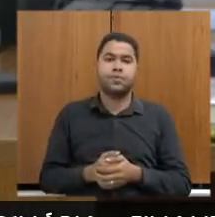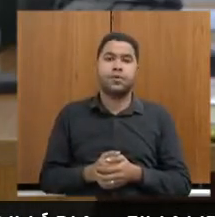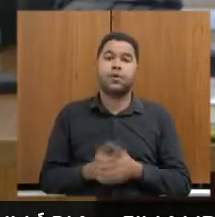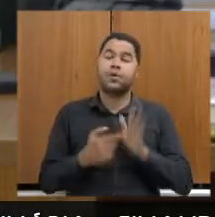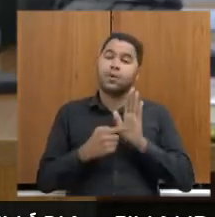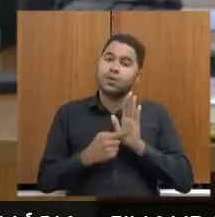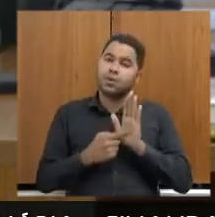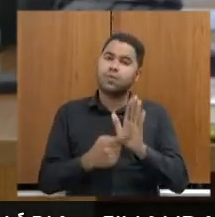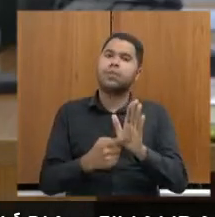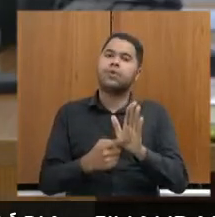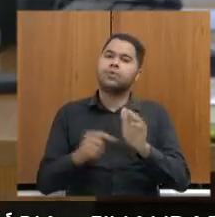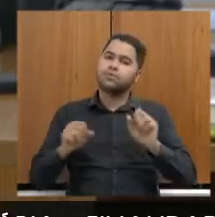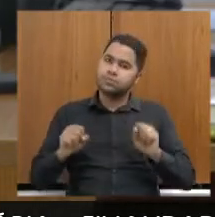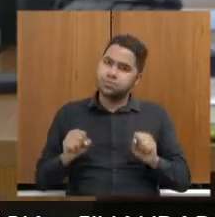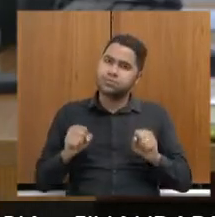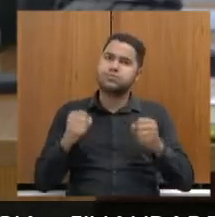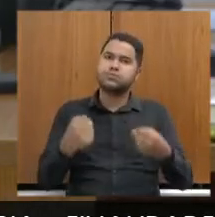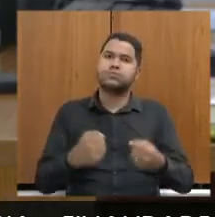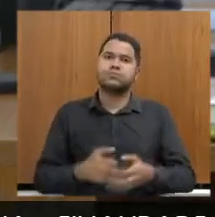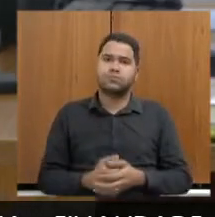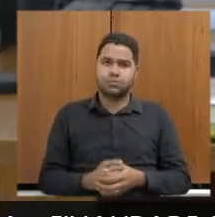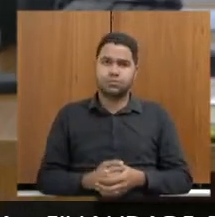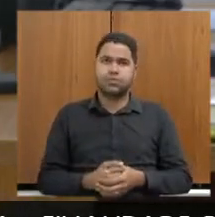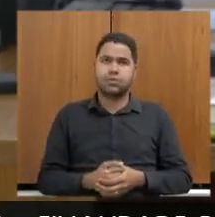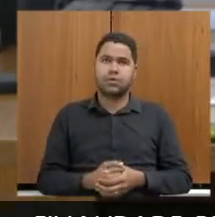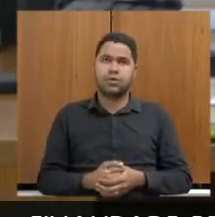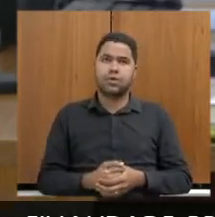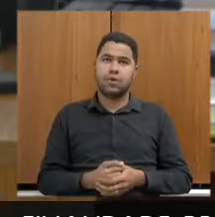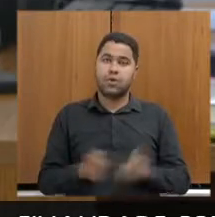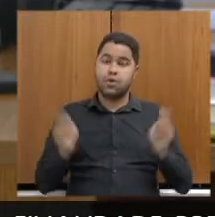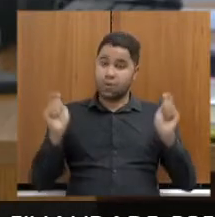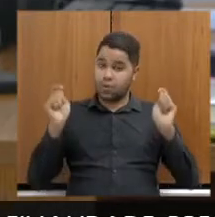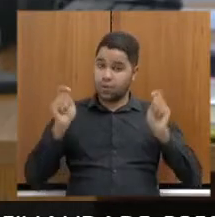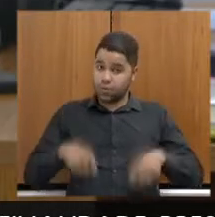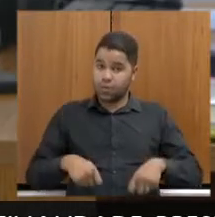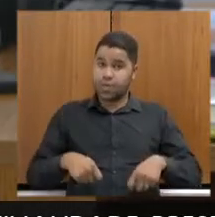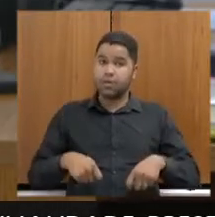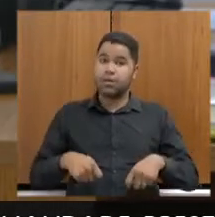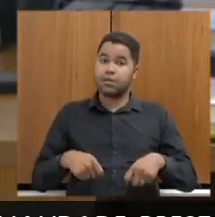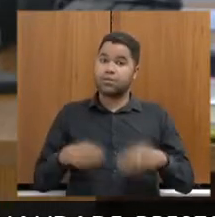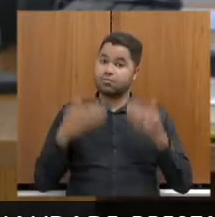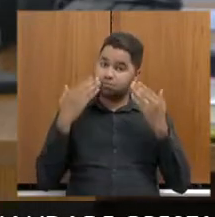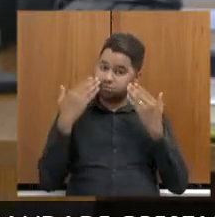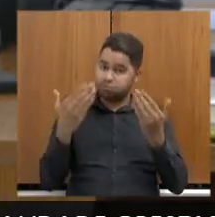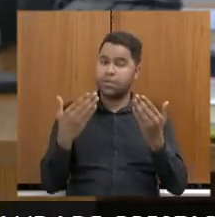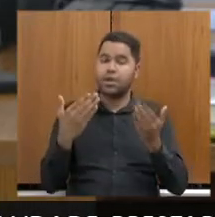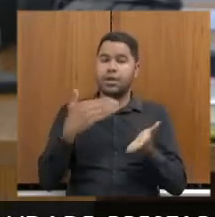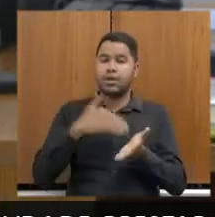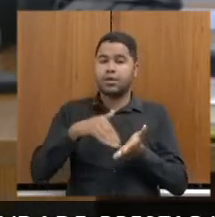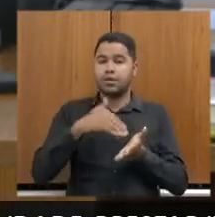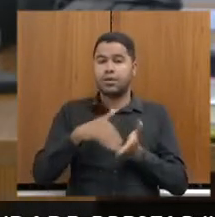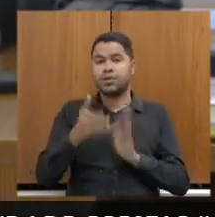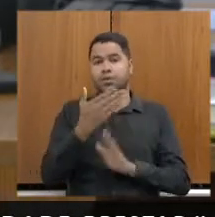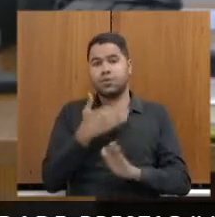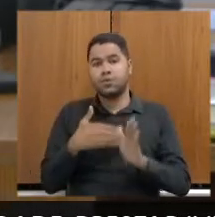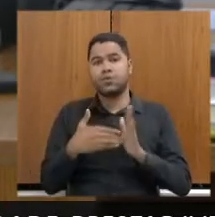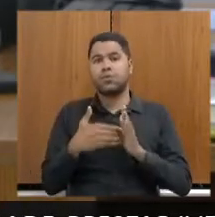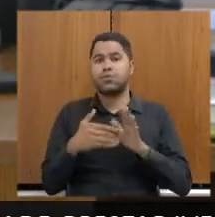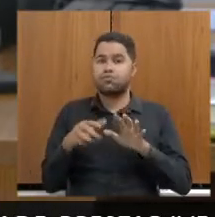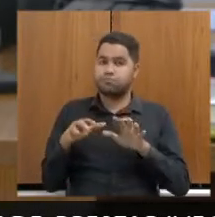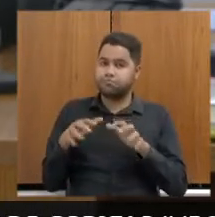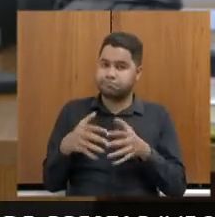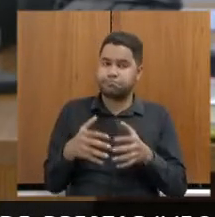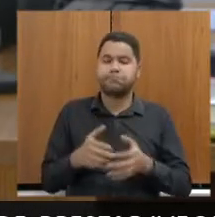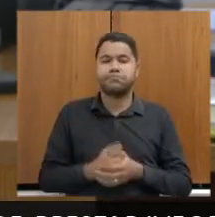demonstra muita dedicação Fábio muita competência sua frente da secretaria junto com todos toda sua